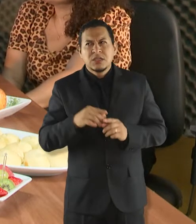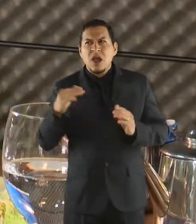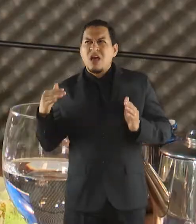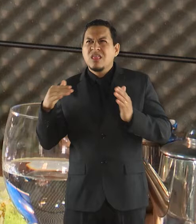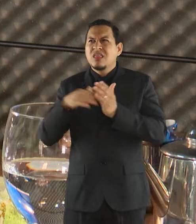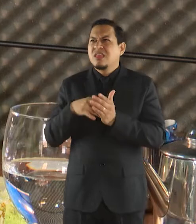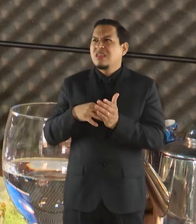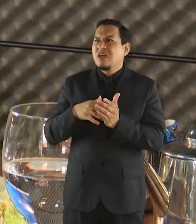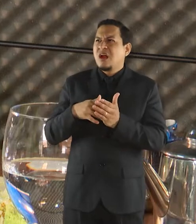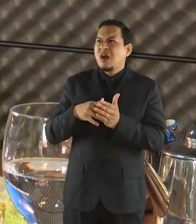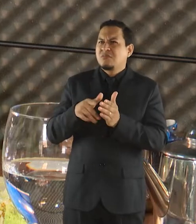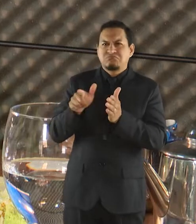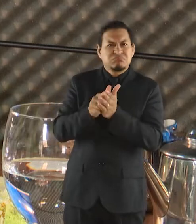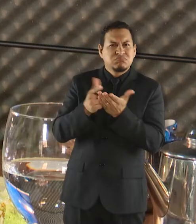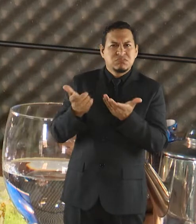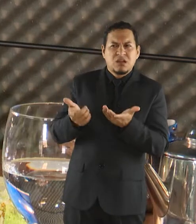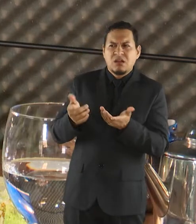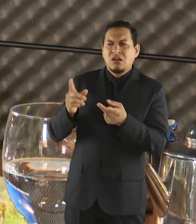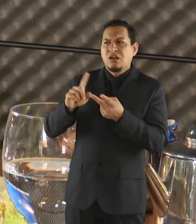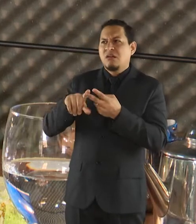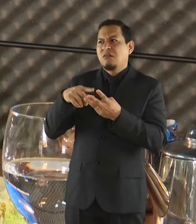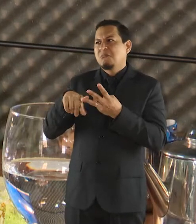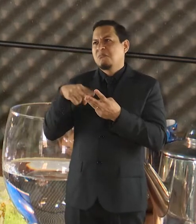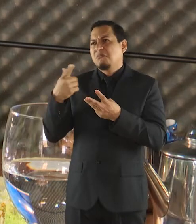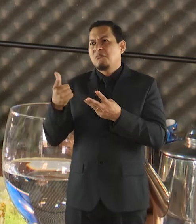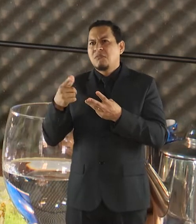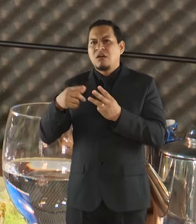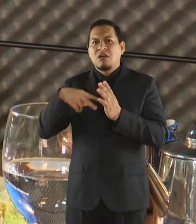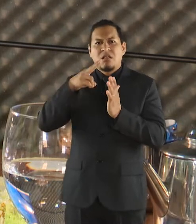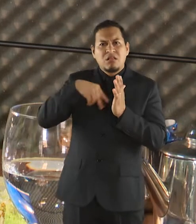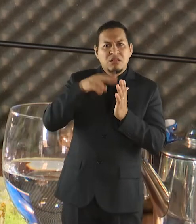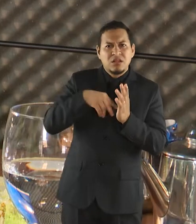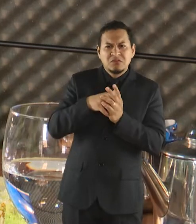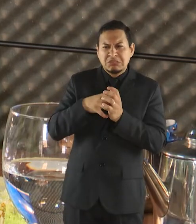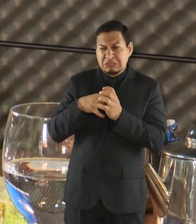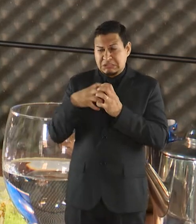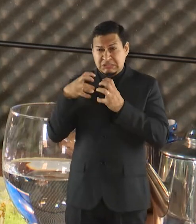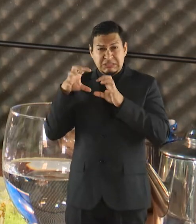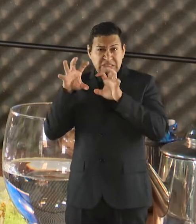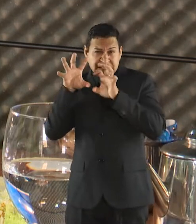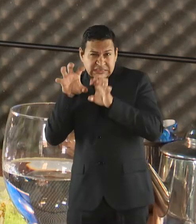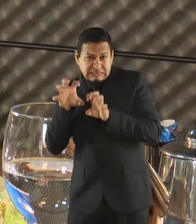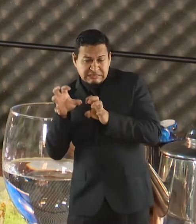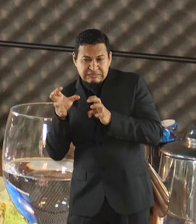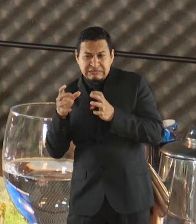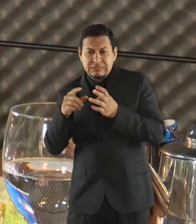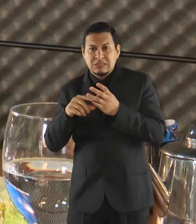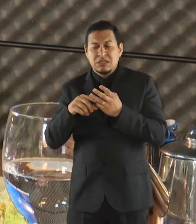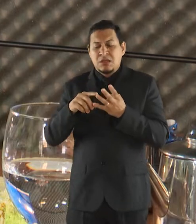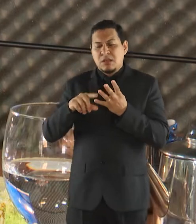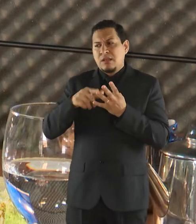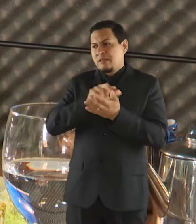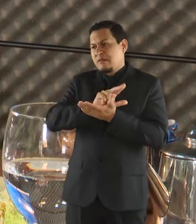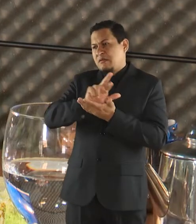mesmo, Júlia, de livros de terror, de livros acadêmicos, de leituras